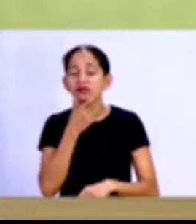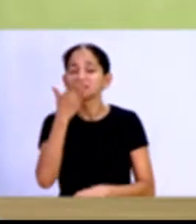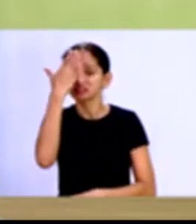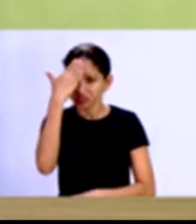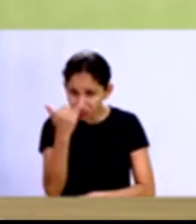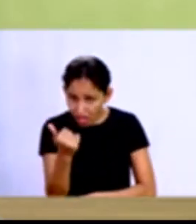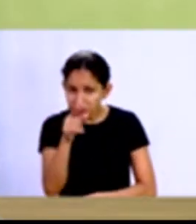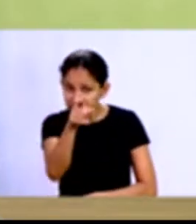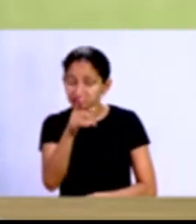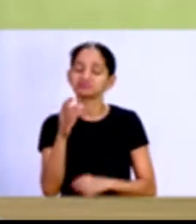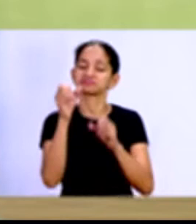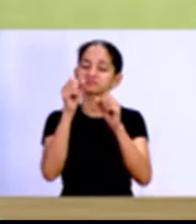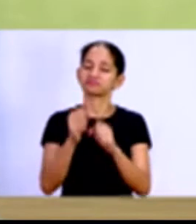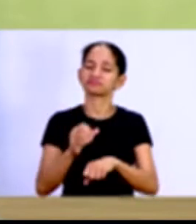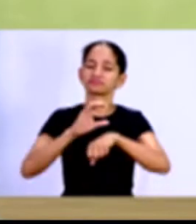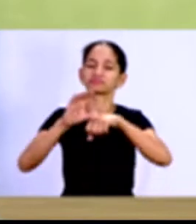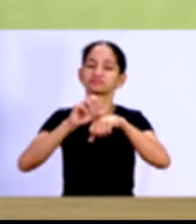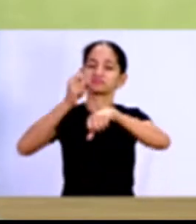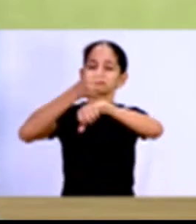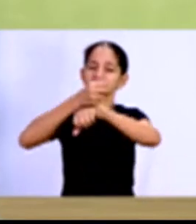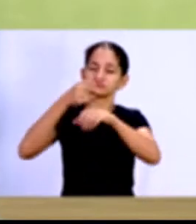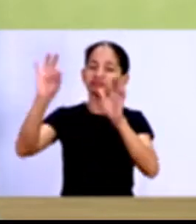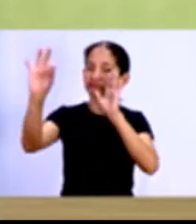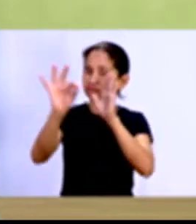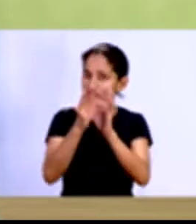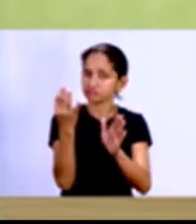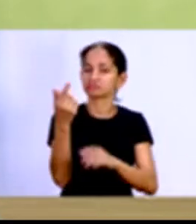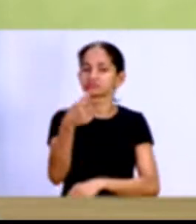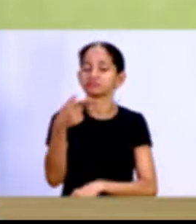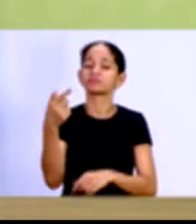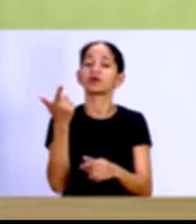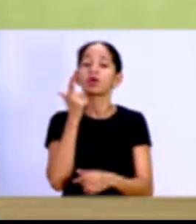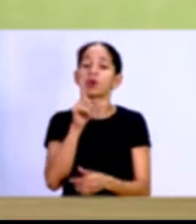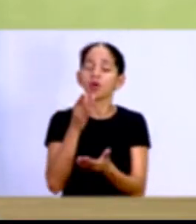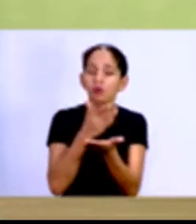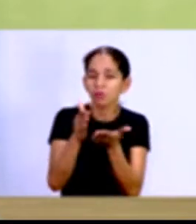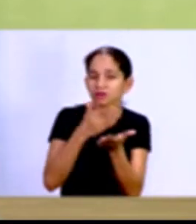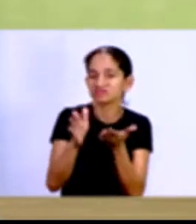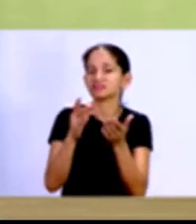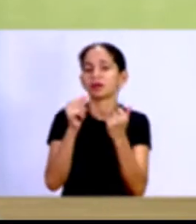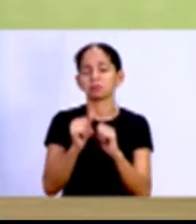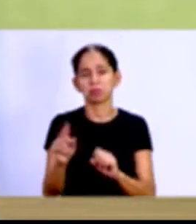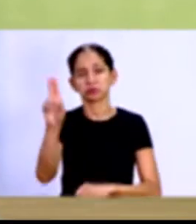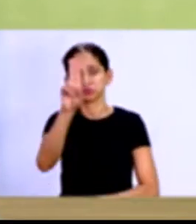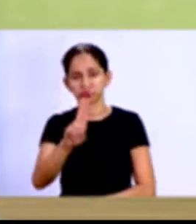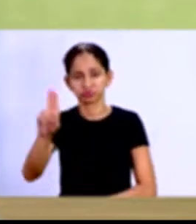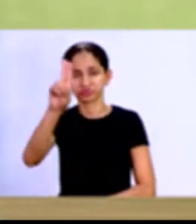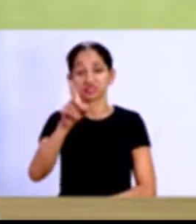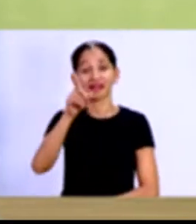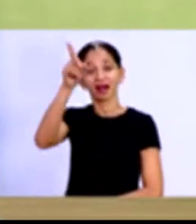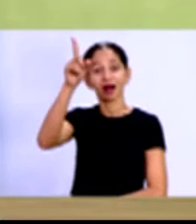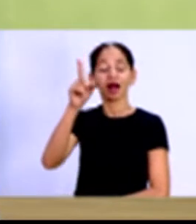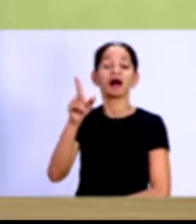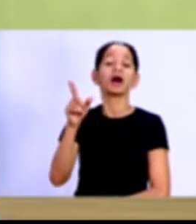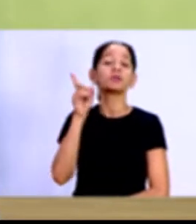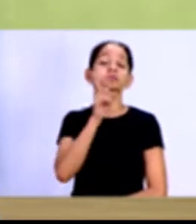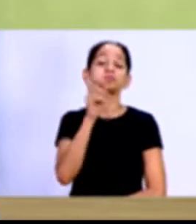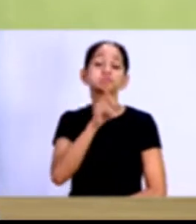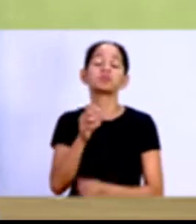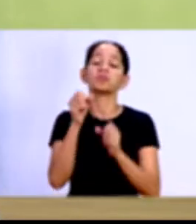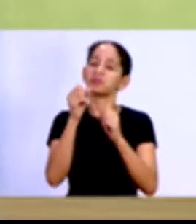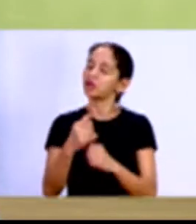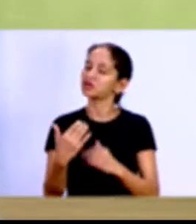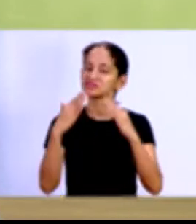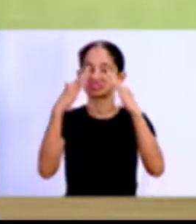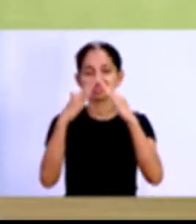bacana, então oferece os cursos desses, né, que você pode fazer cursos então de universidades americanas aqui aí na sua casa,